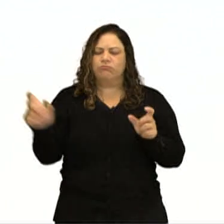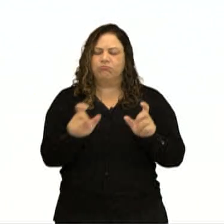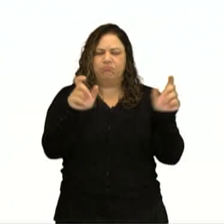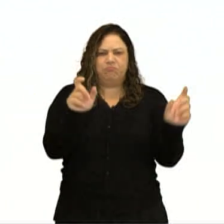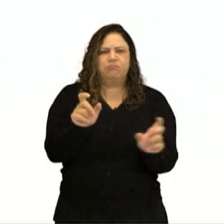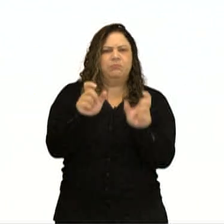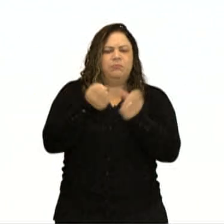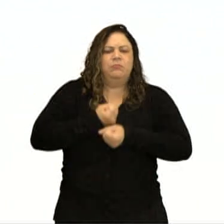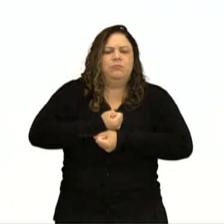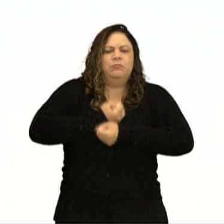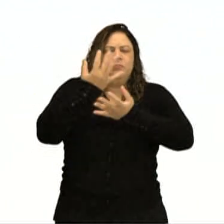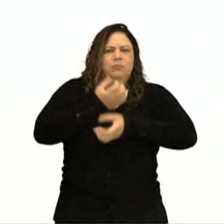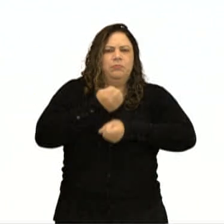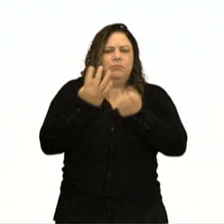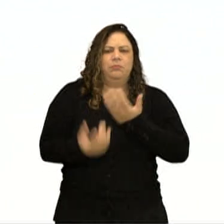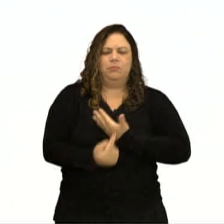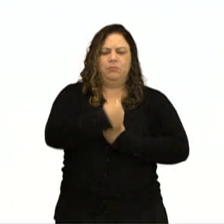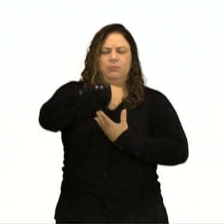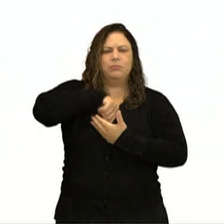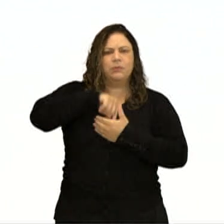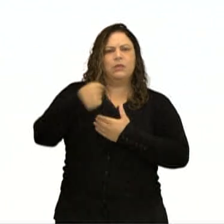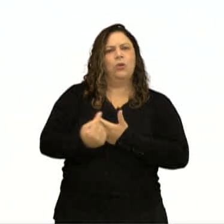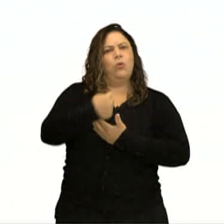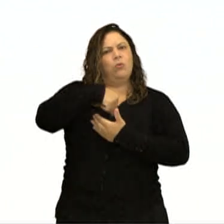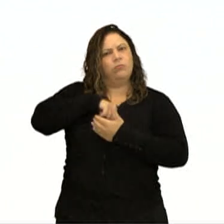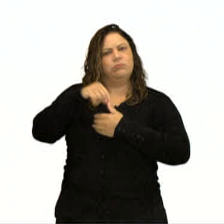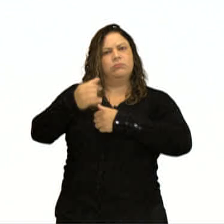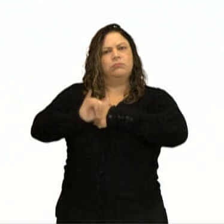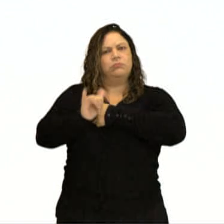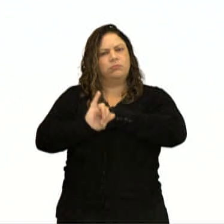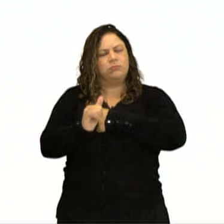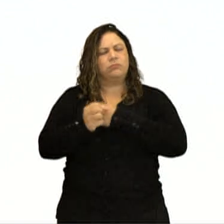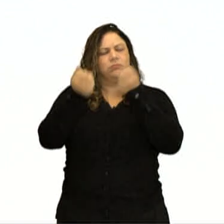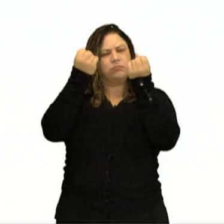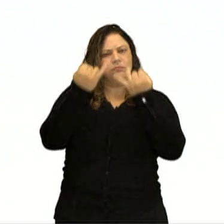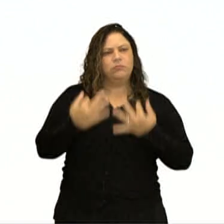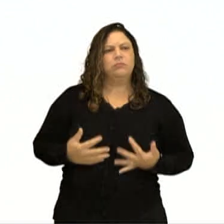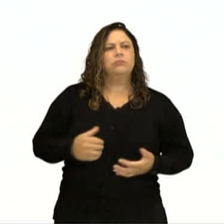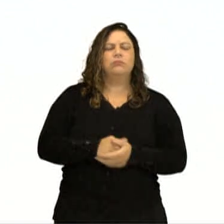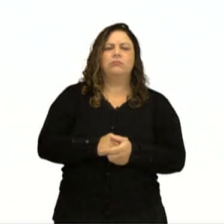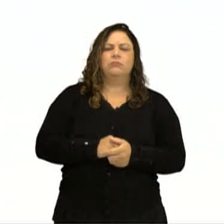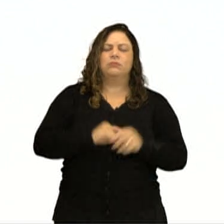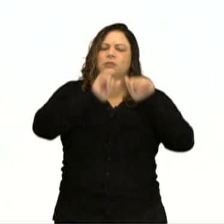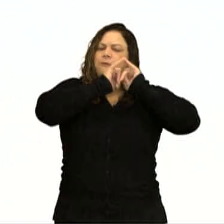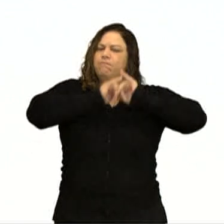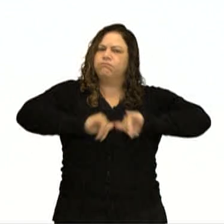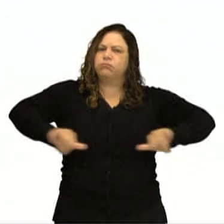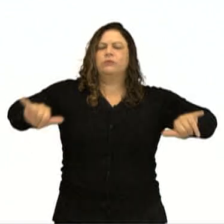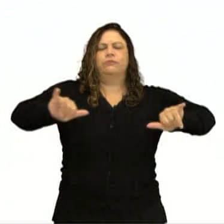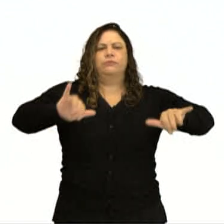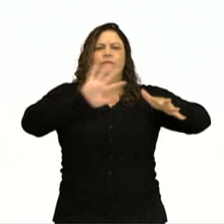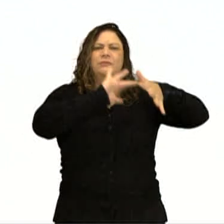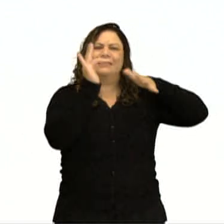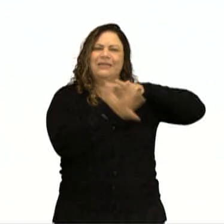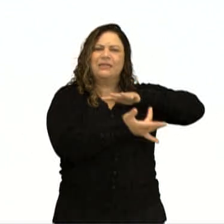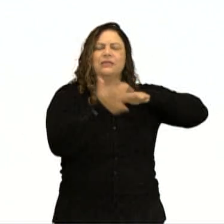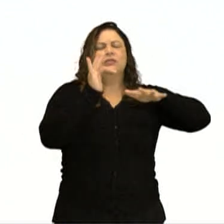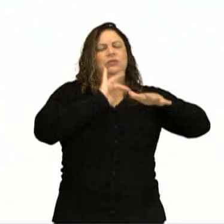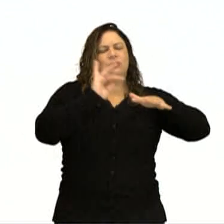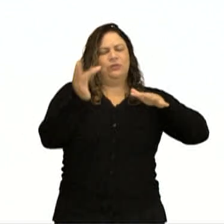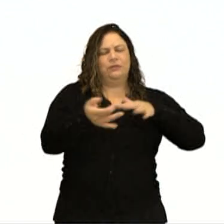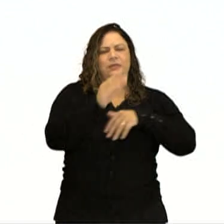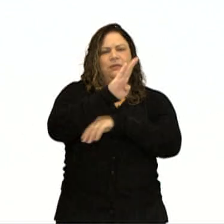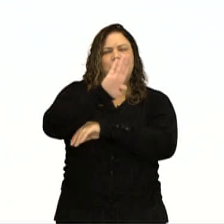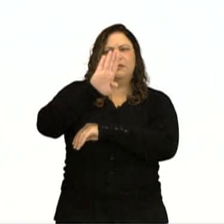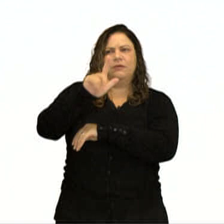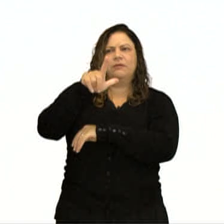a subjetividade do cronista. São divulgadas em blog, jornais, revistas, impressos